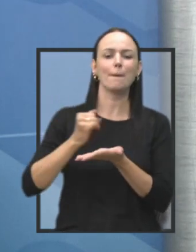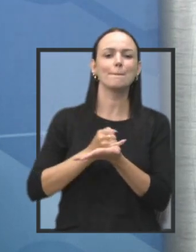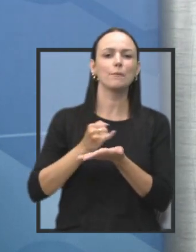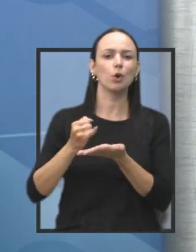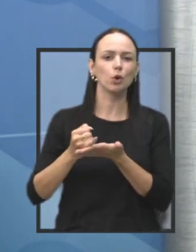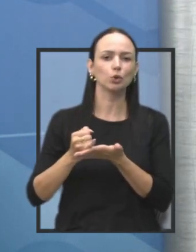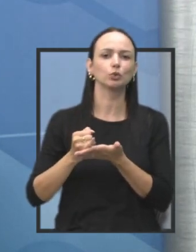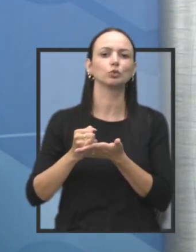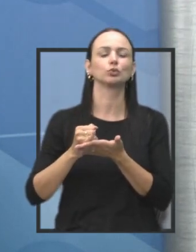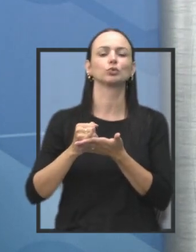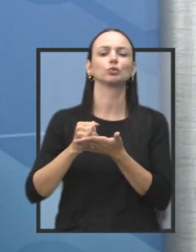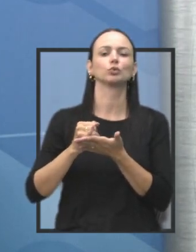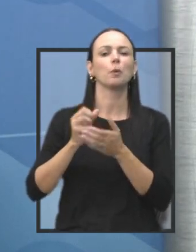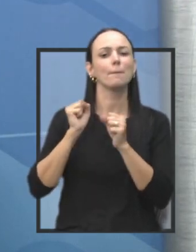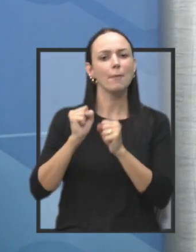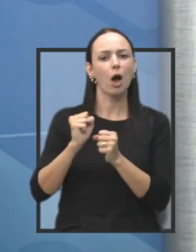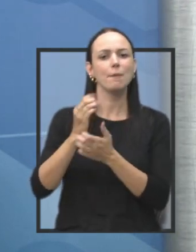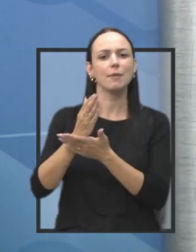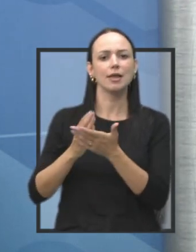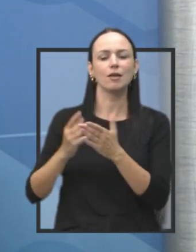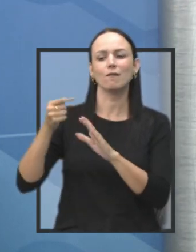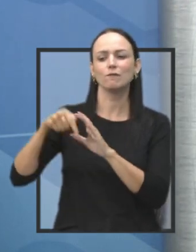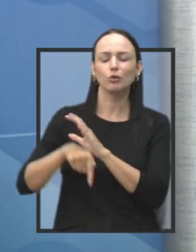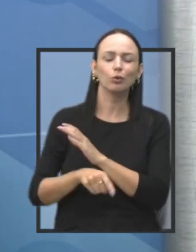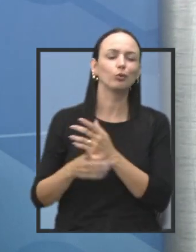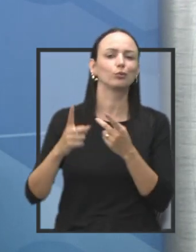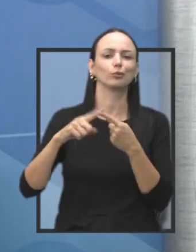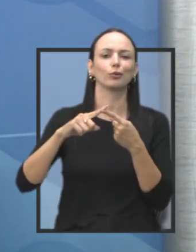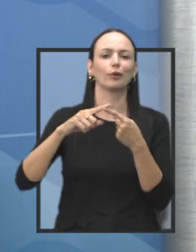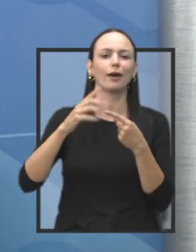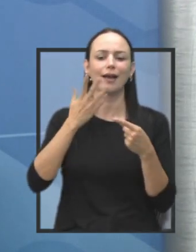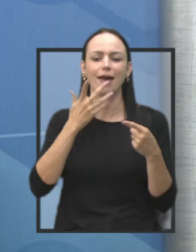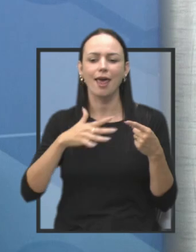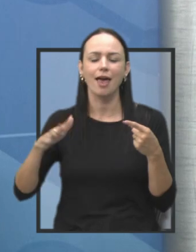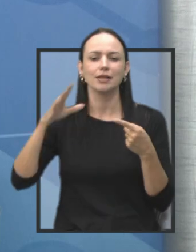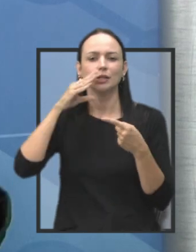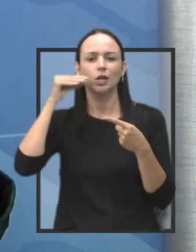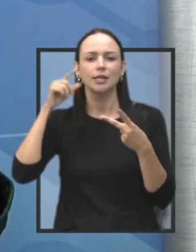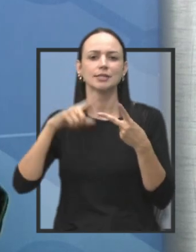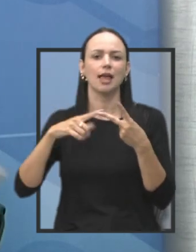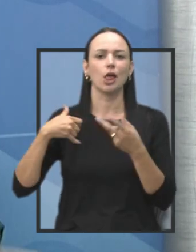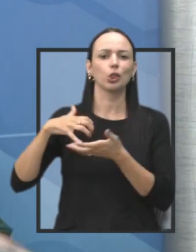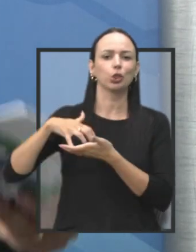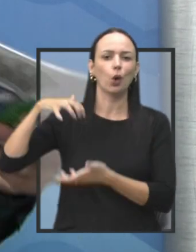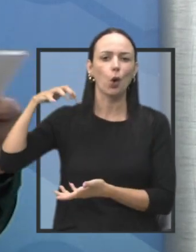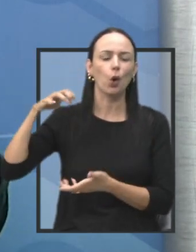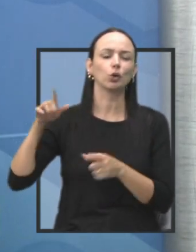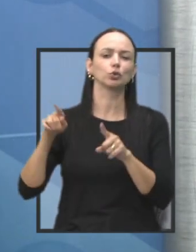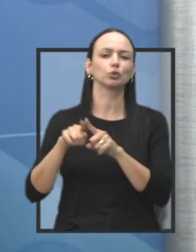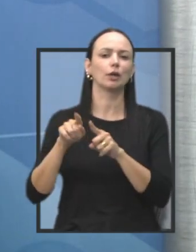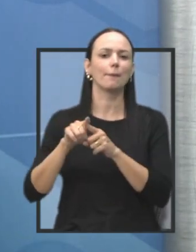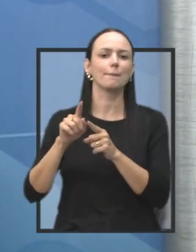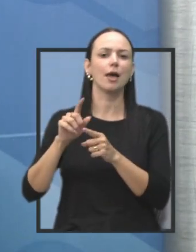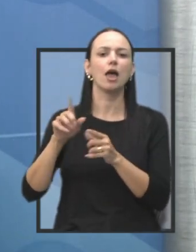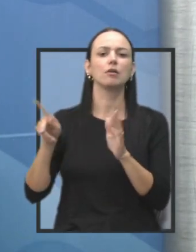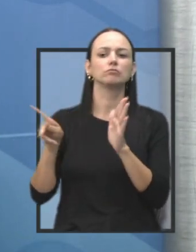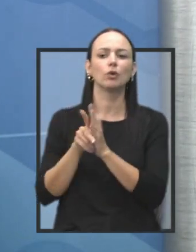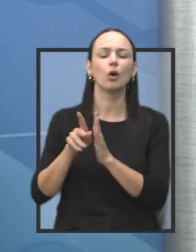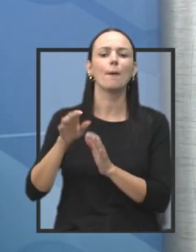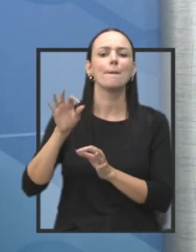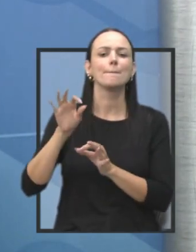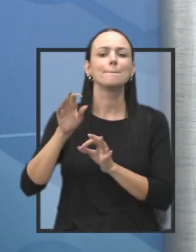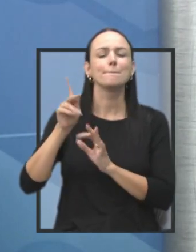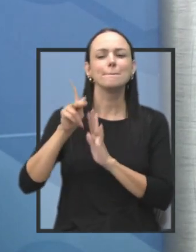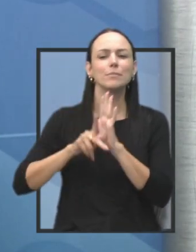devido aos fundos municipais aqui da criança e do adolescente, do idoso, que também são destinados para os projetos sociais aqui do